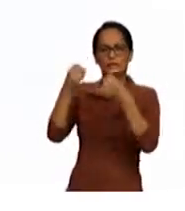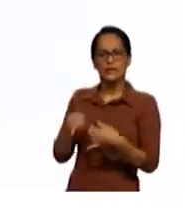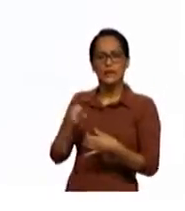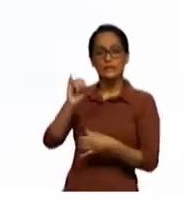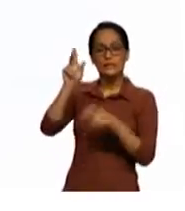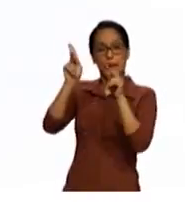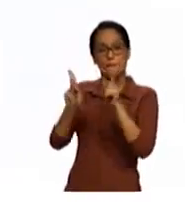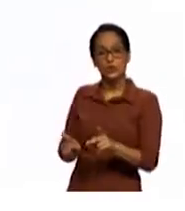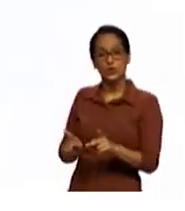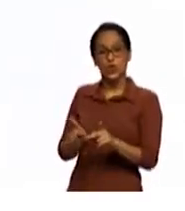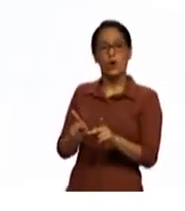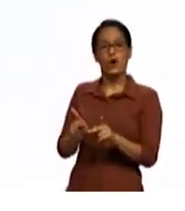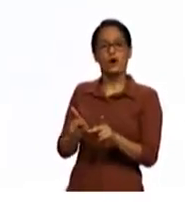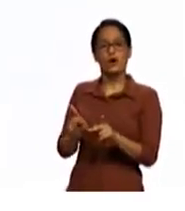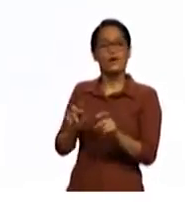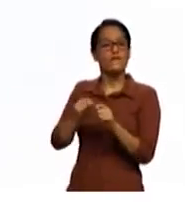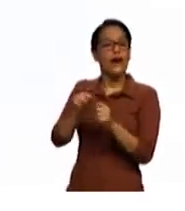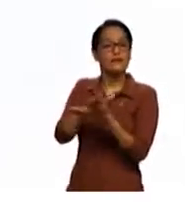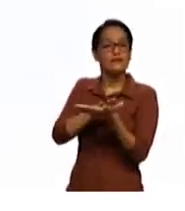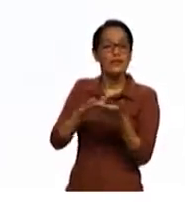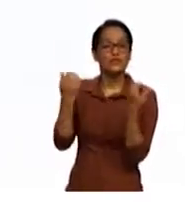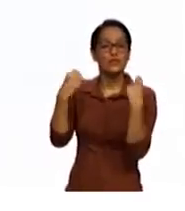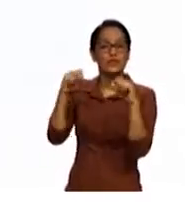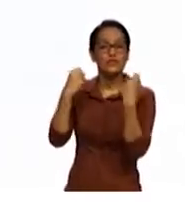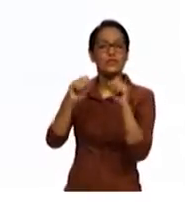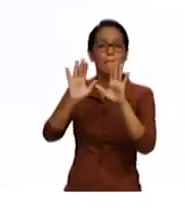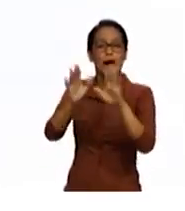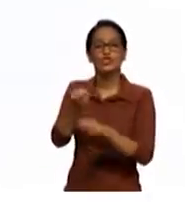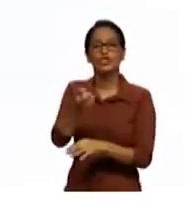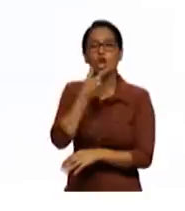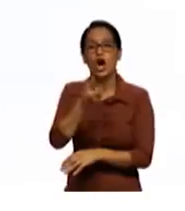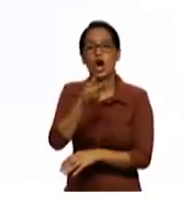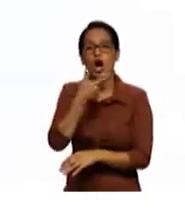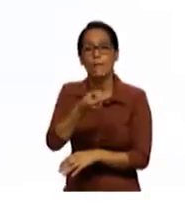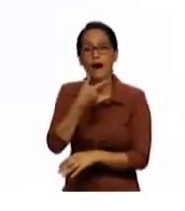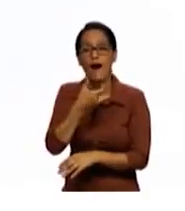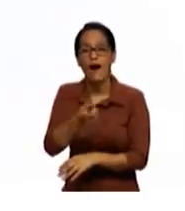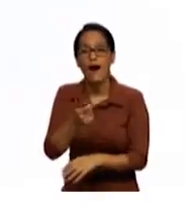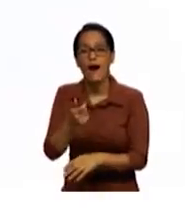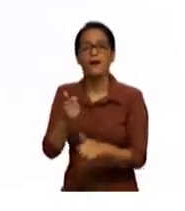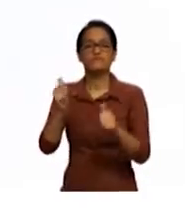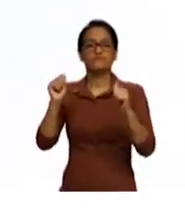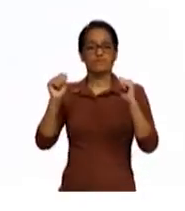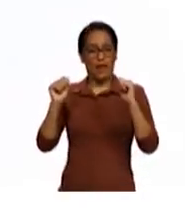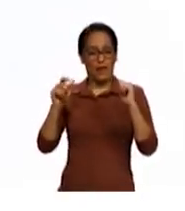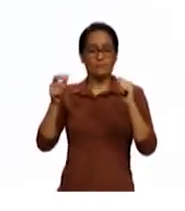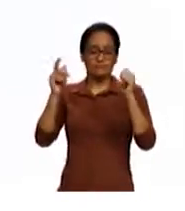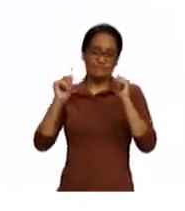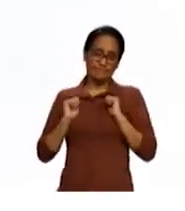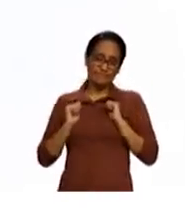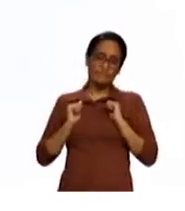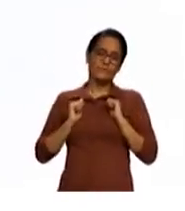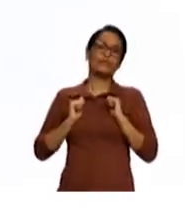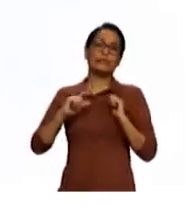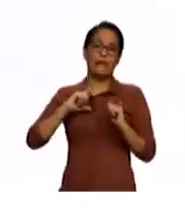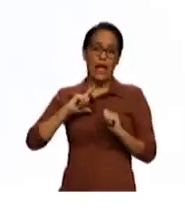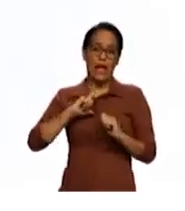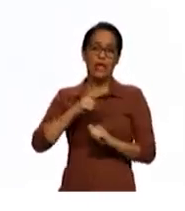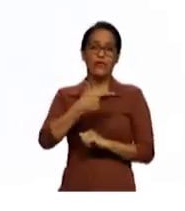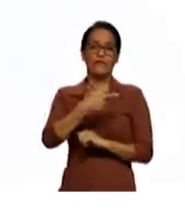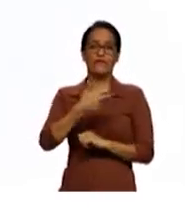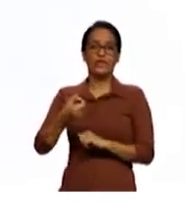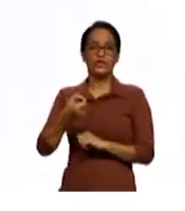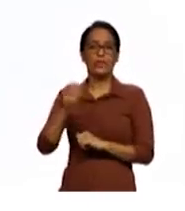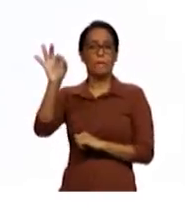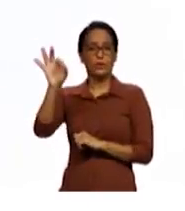sem anabolizante, ele tem uma área de infarto quase que em torno de 20%. O